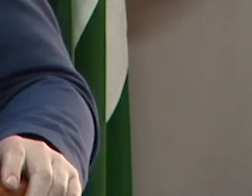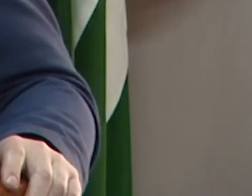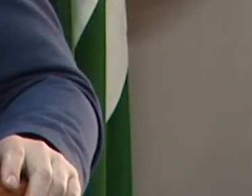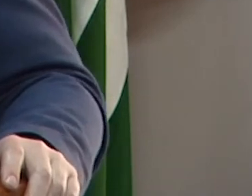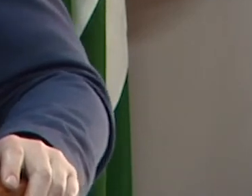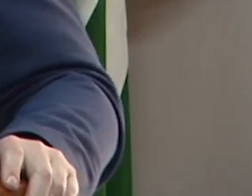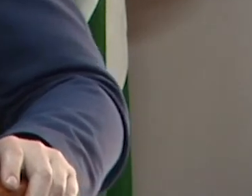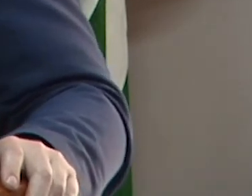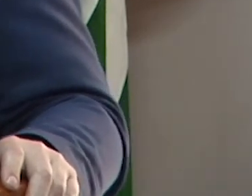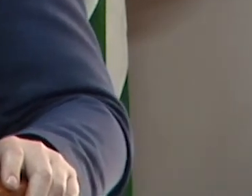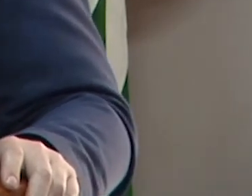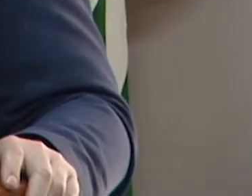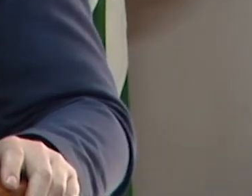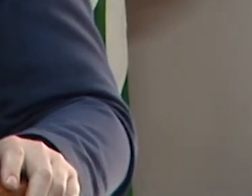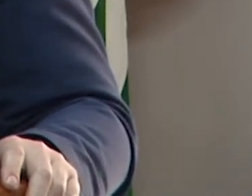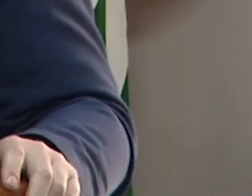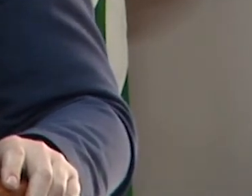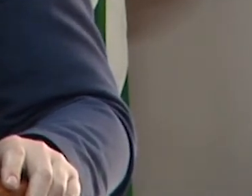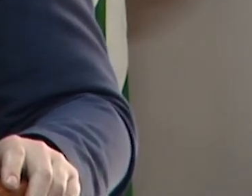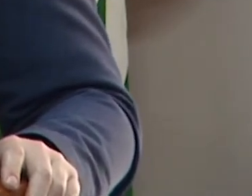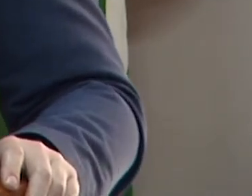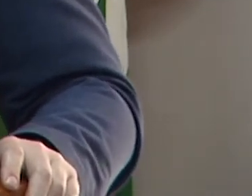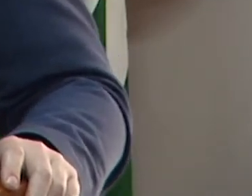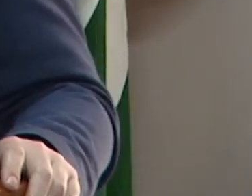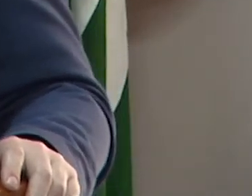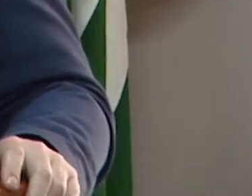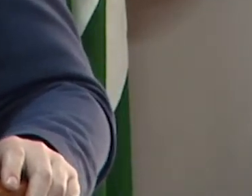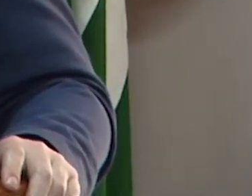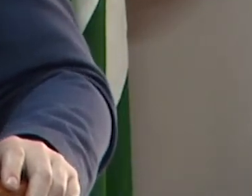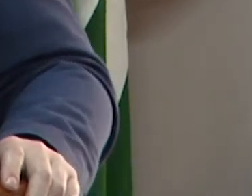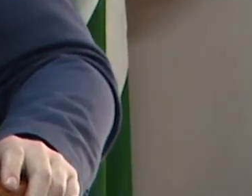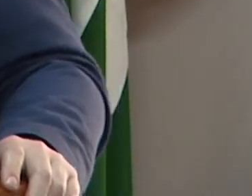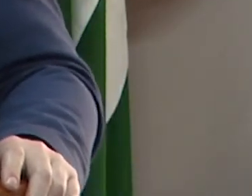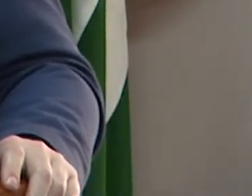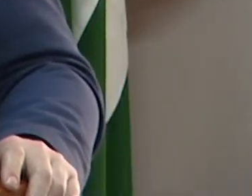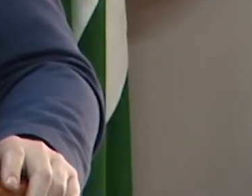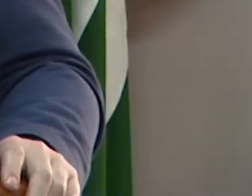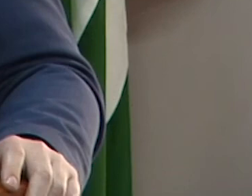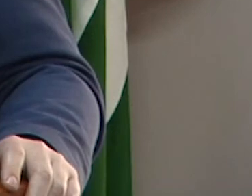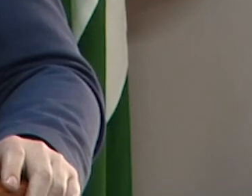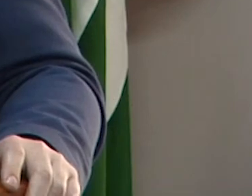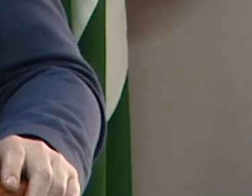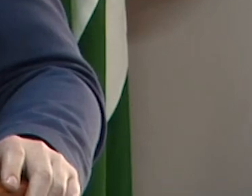Instituto Anglicano Barão do Rio Branco e da Faculdade Anglicana de Erechim.